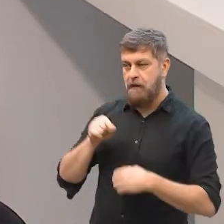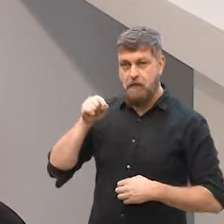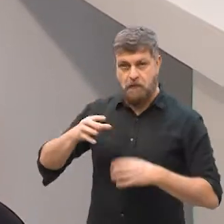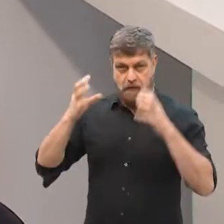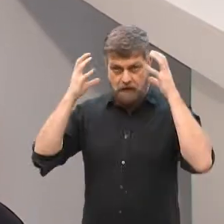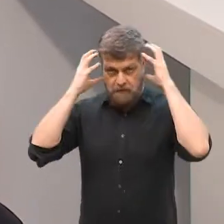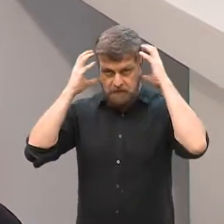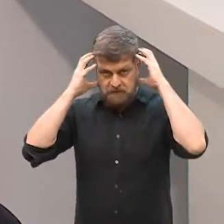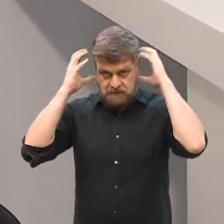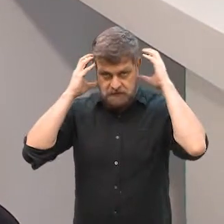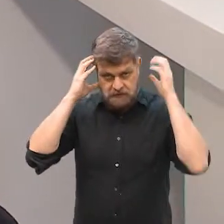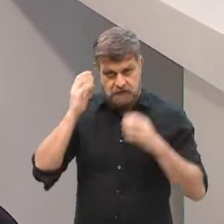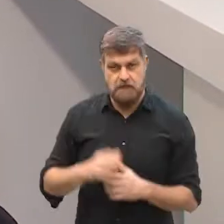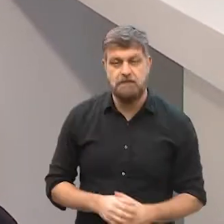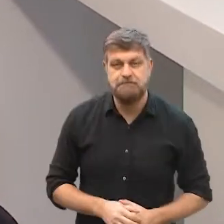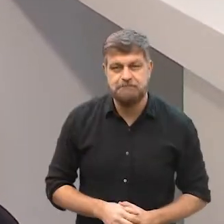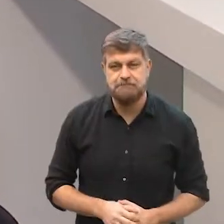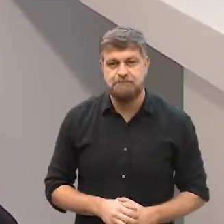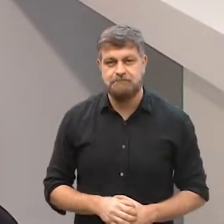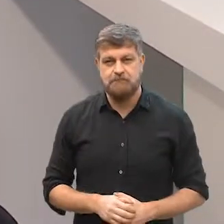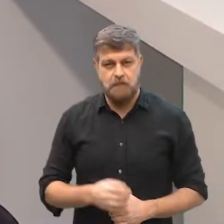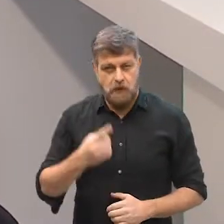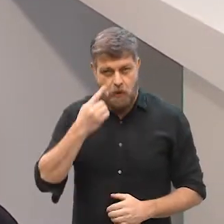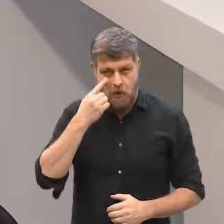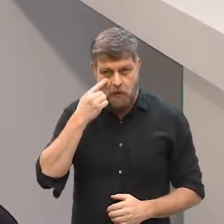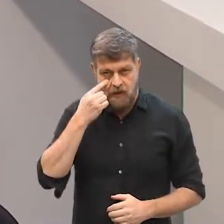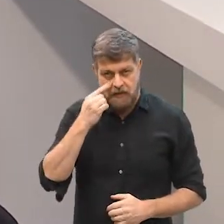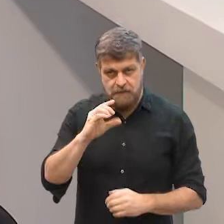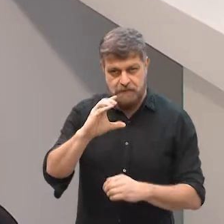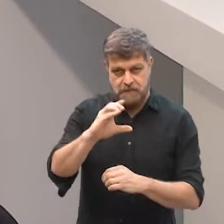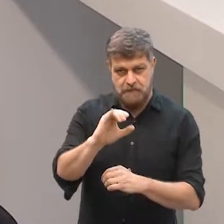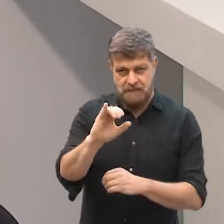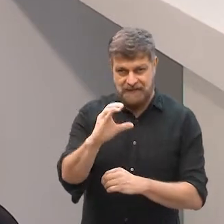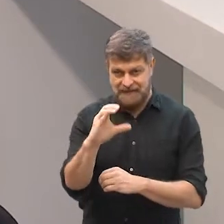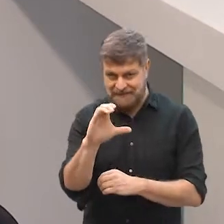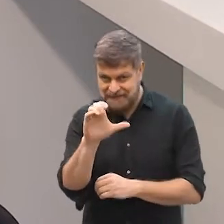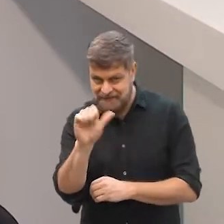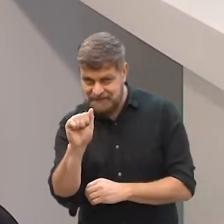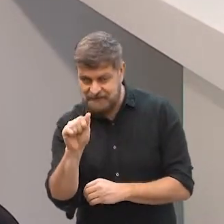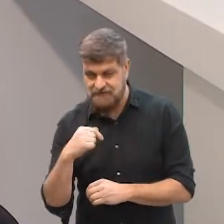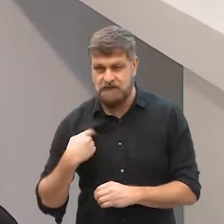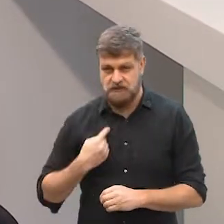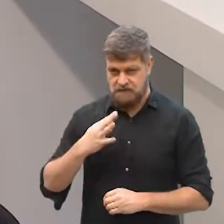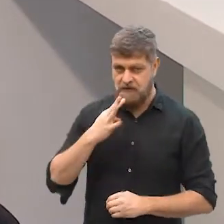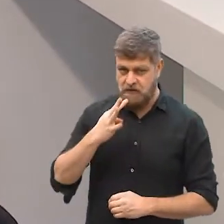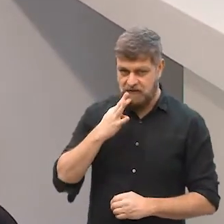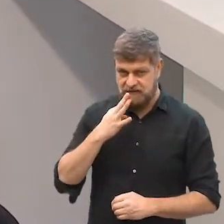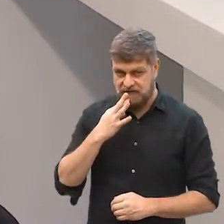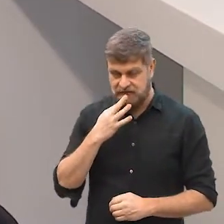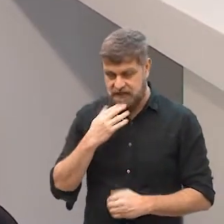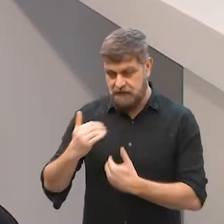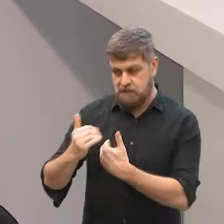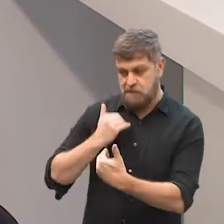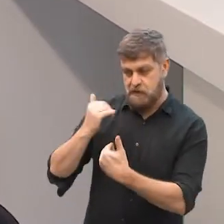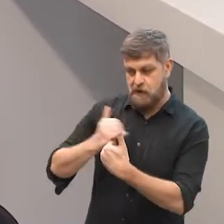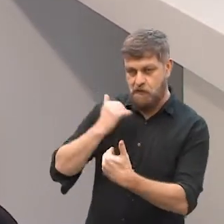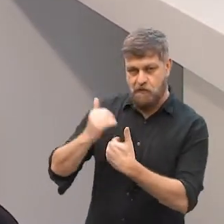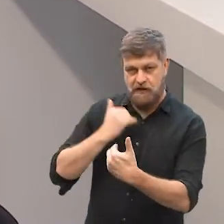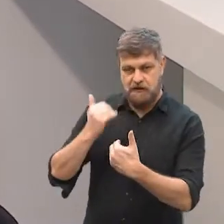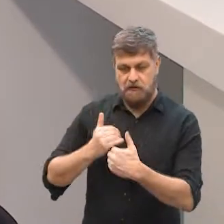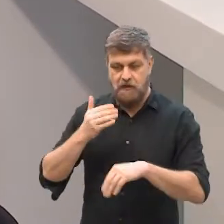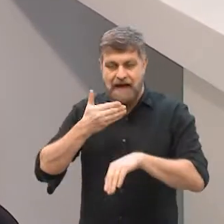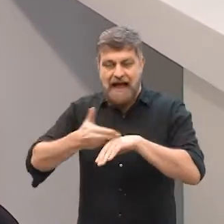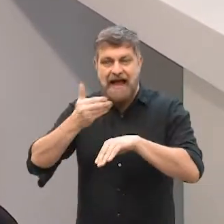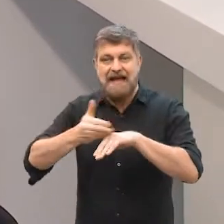a fonoaudióloga, olha só, a Cissa Panico, que a gente vai conhecer já já, me passou alguns